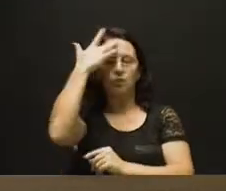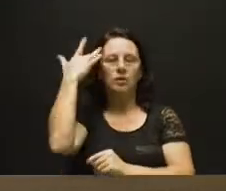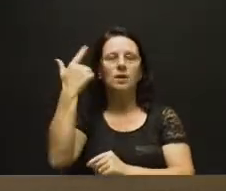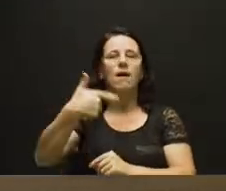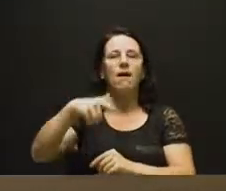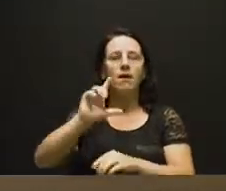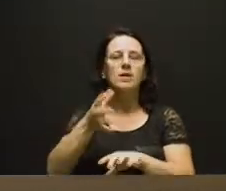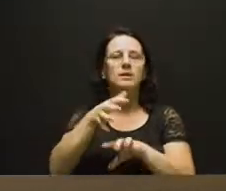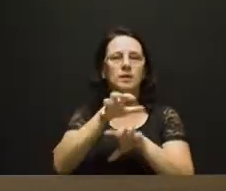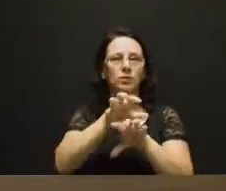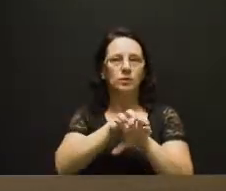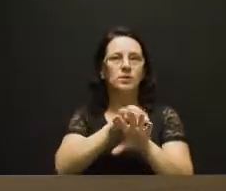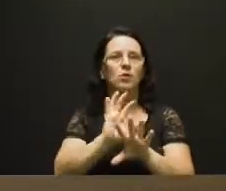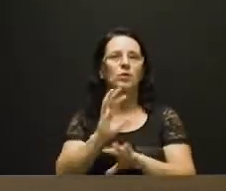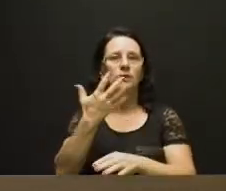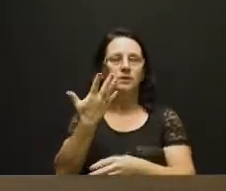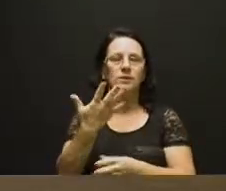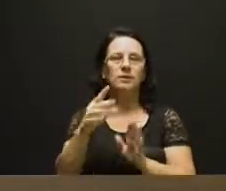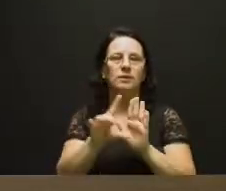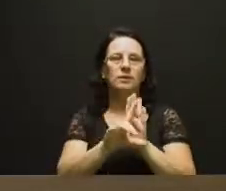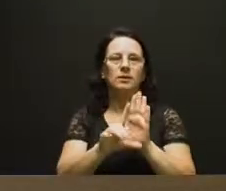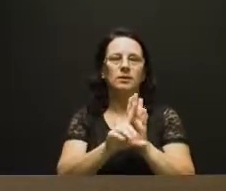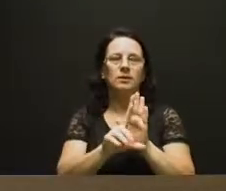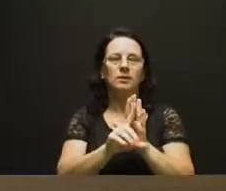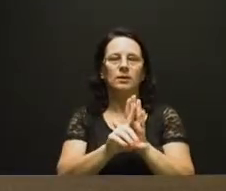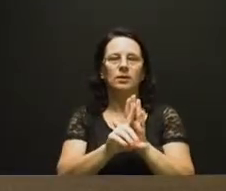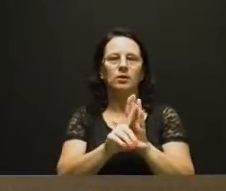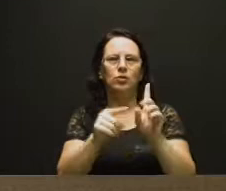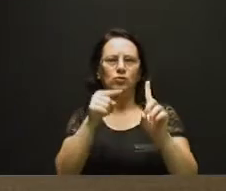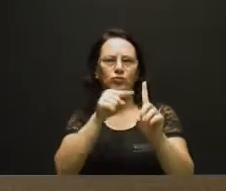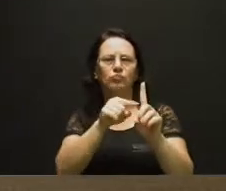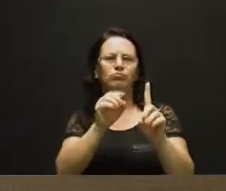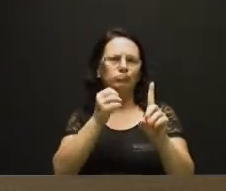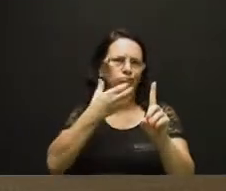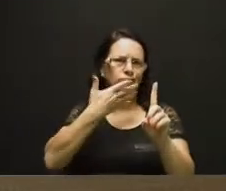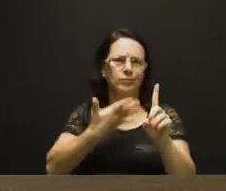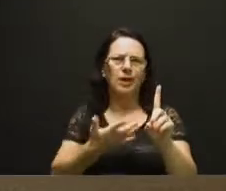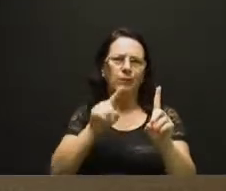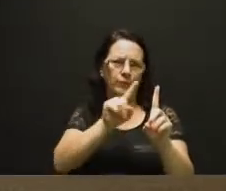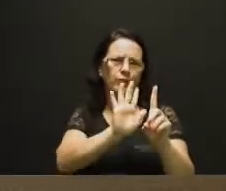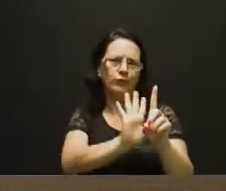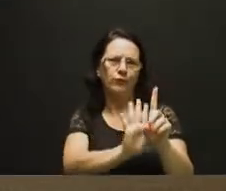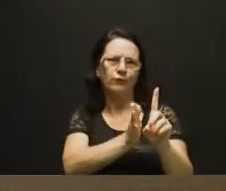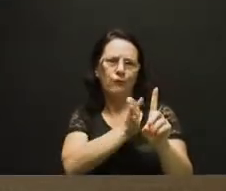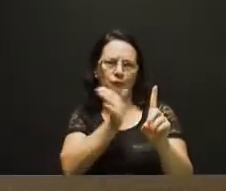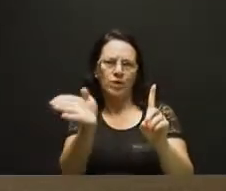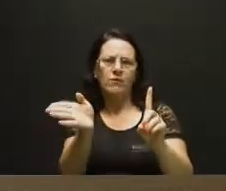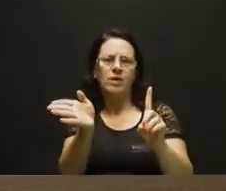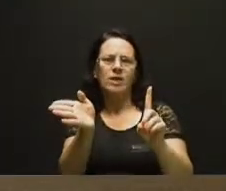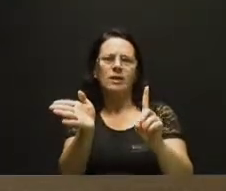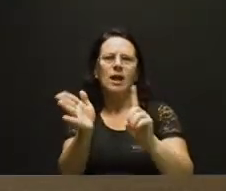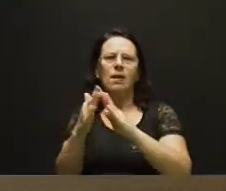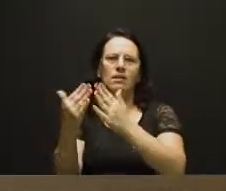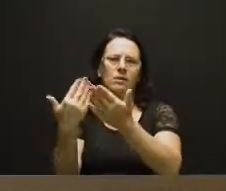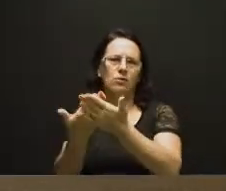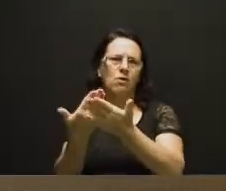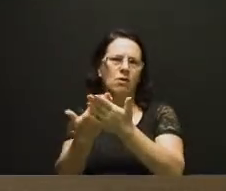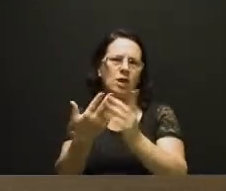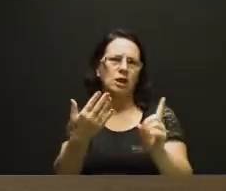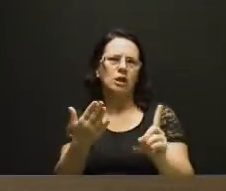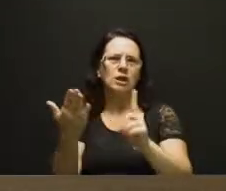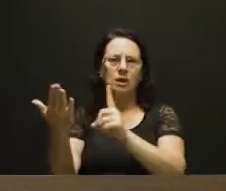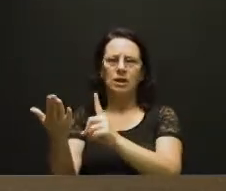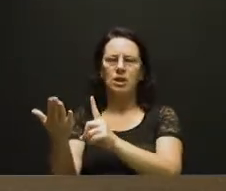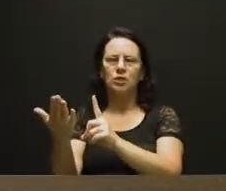acontecer antes da lei da inclusão o indivíduo tudo bem eu deixo você entrar na escola eu deixo ele ser